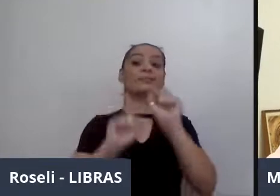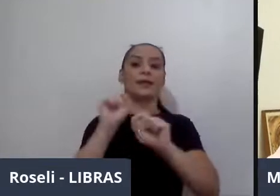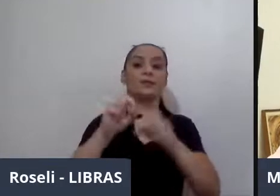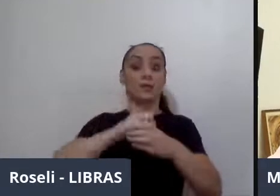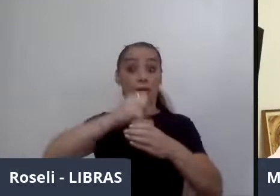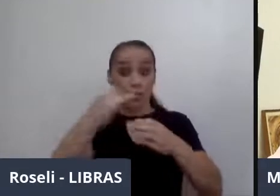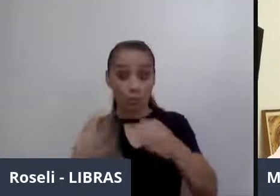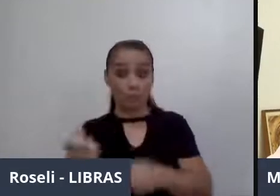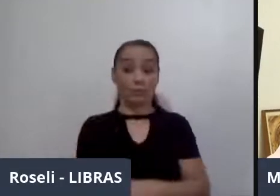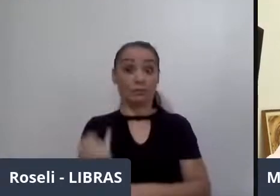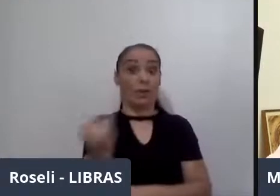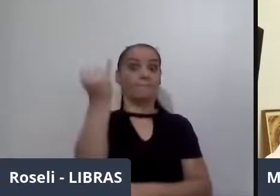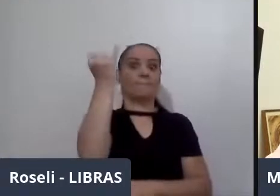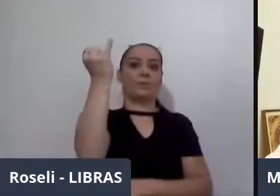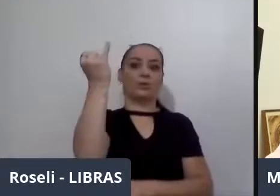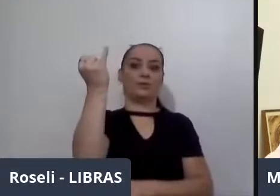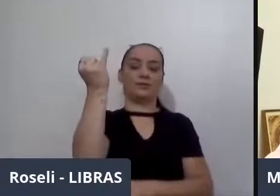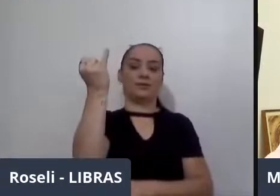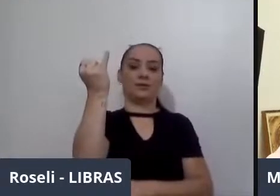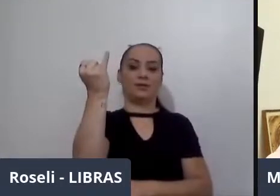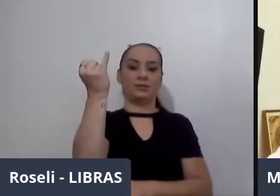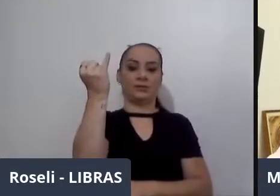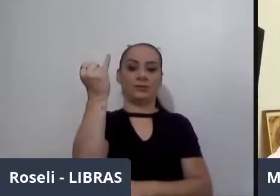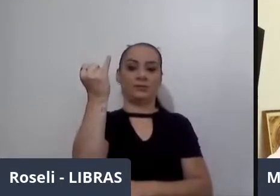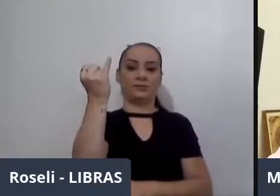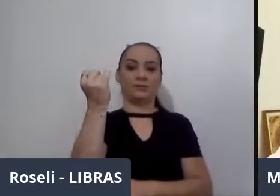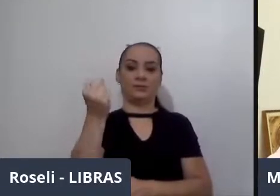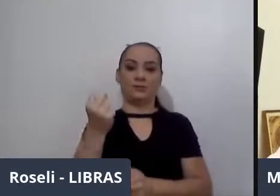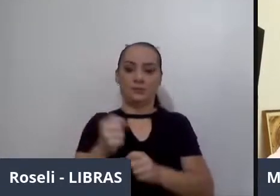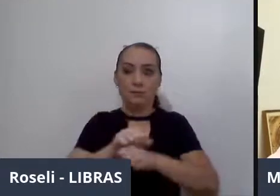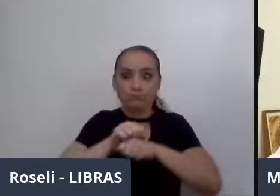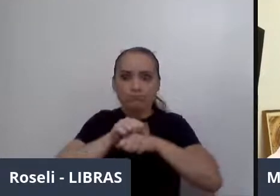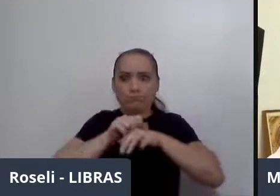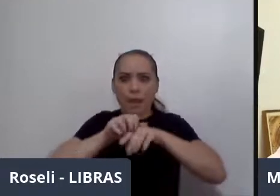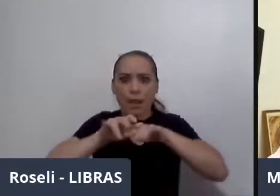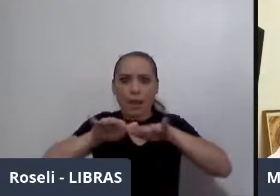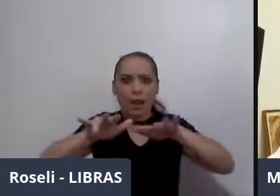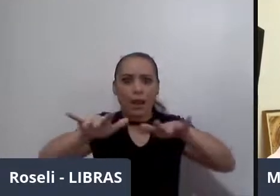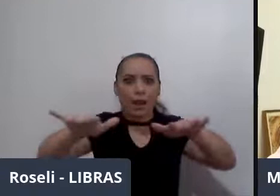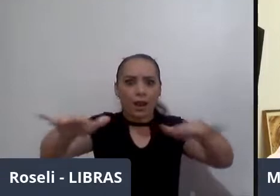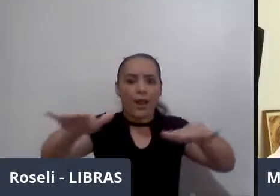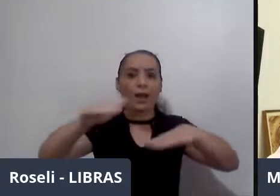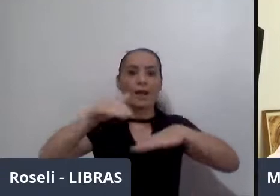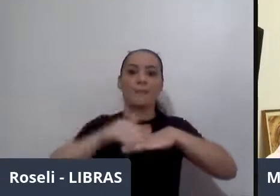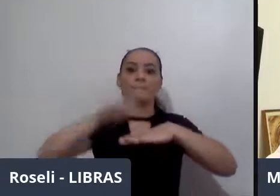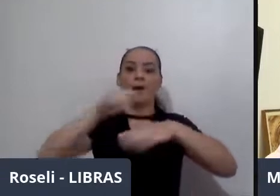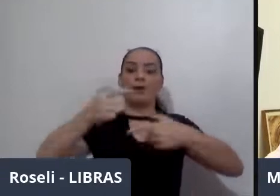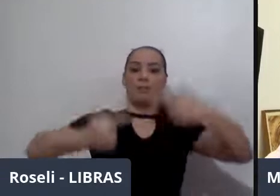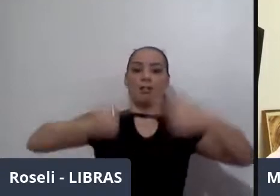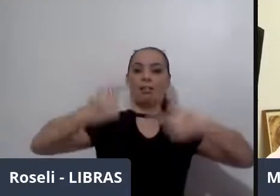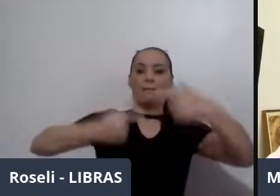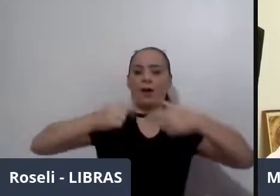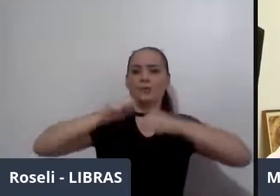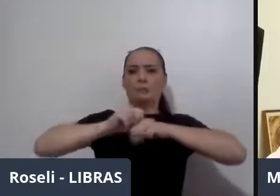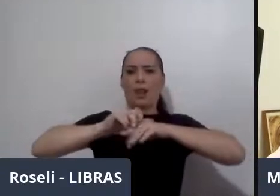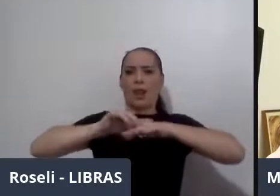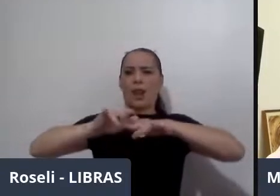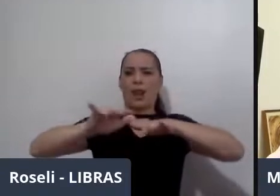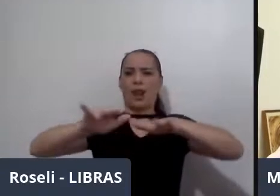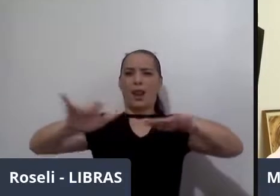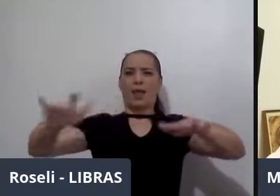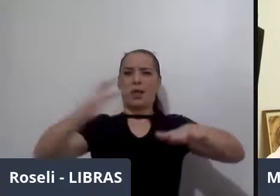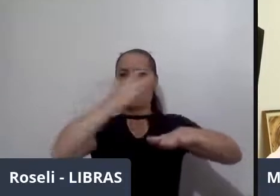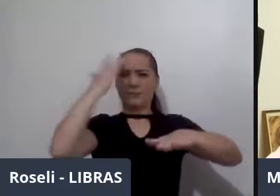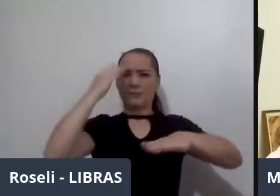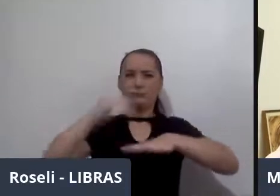relevante e deva ser impulsionado, fazendo com que esse debate possa chegar a mais e mais